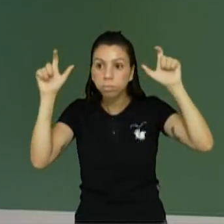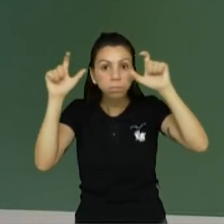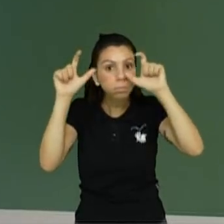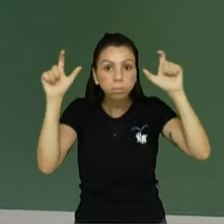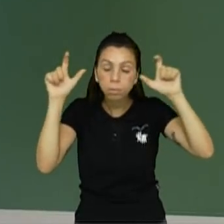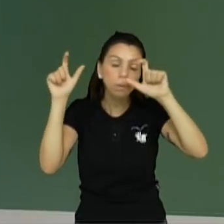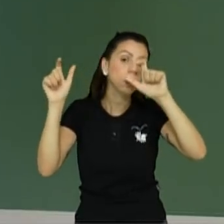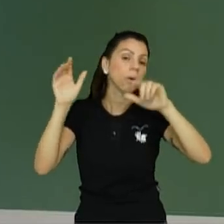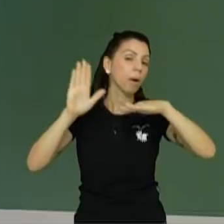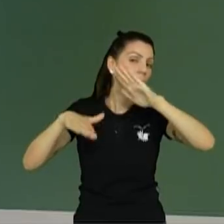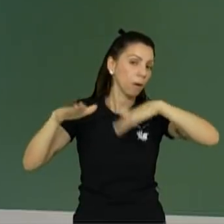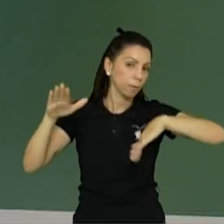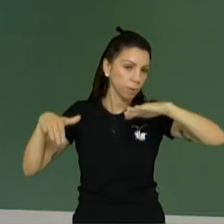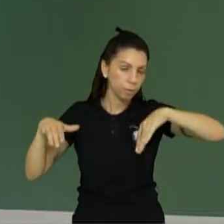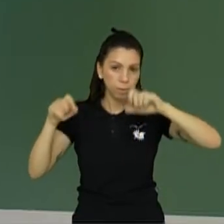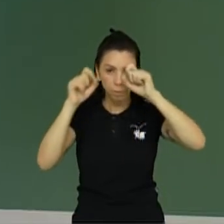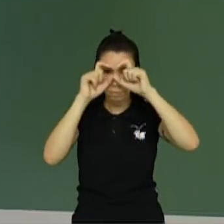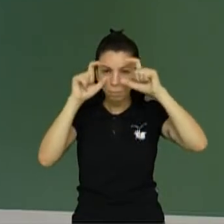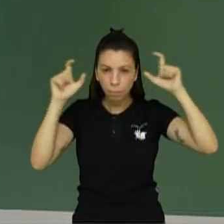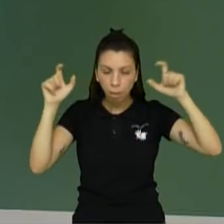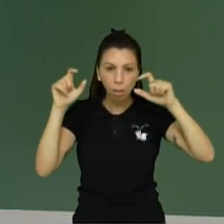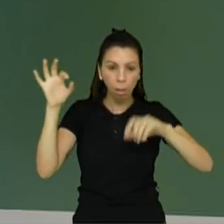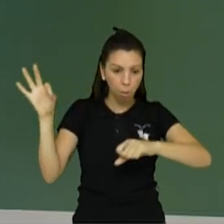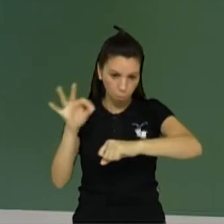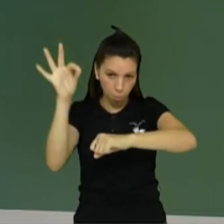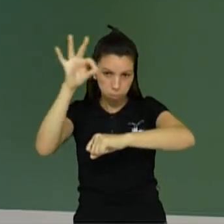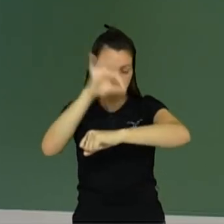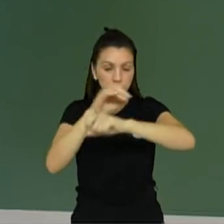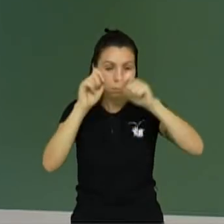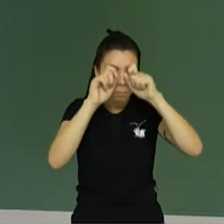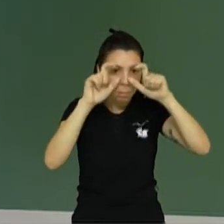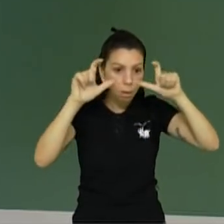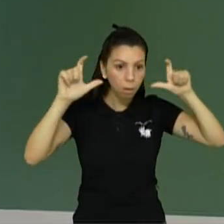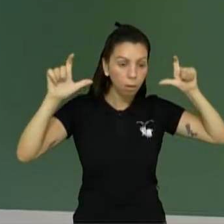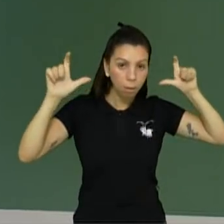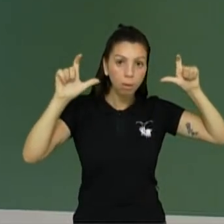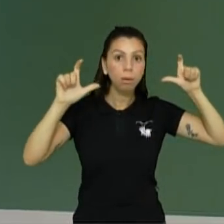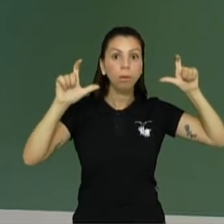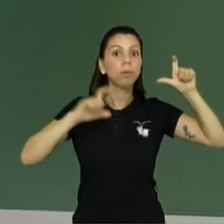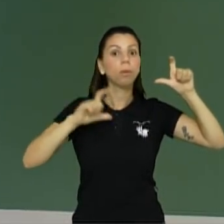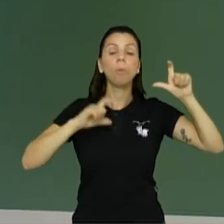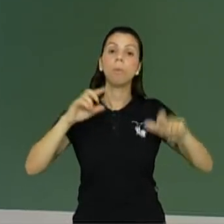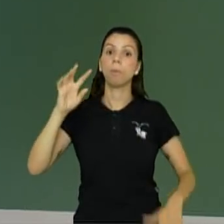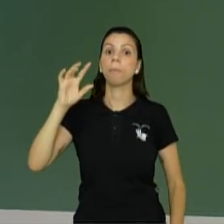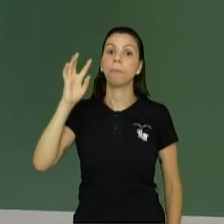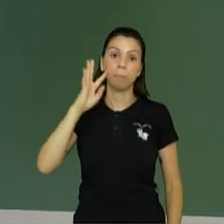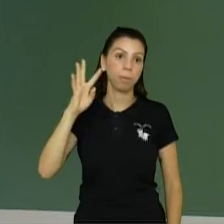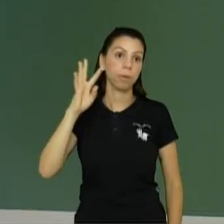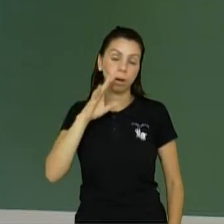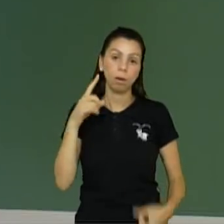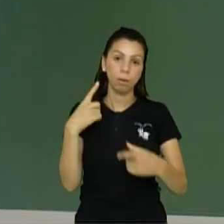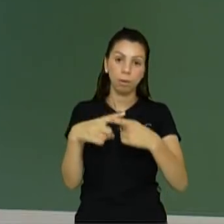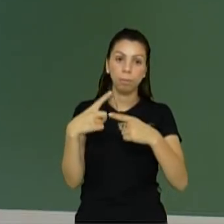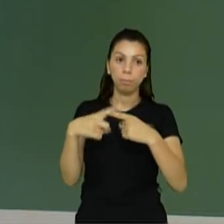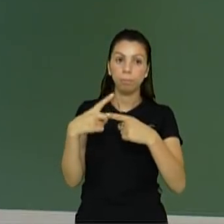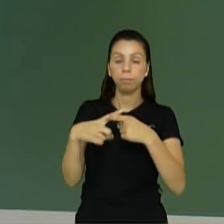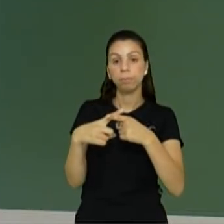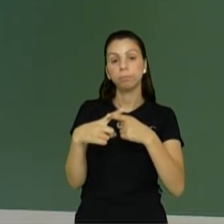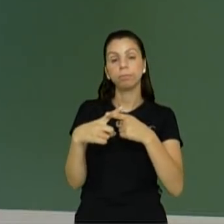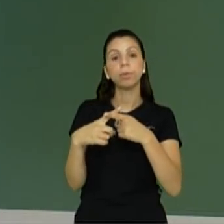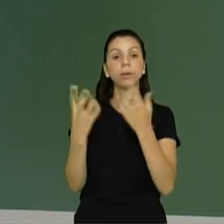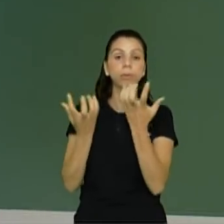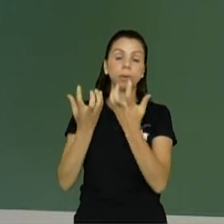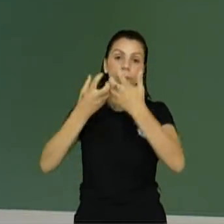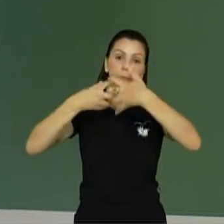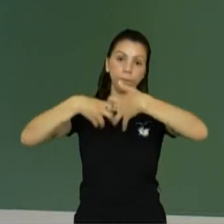Tanto que a gente às vezes olha os olhos da mosca assim ampliados, você consegue ver que são olhos bem legais por causa dessa